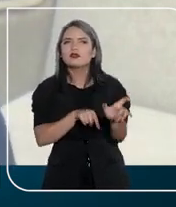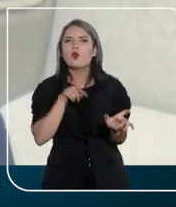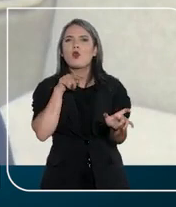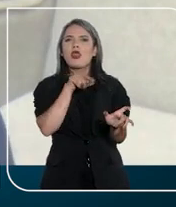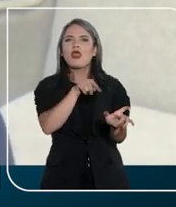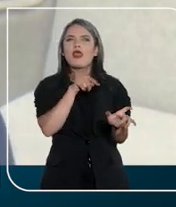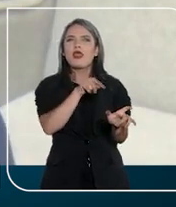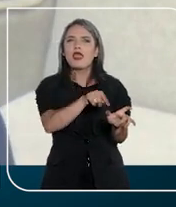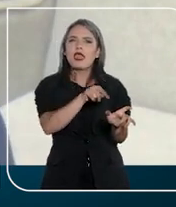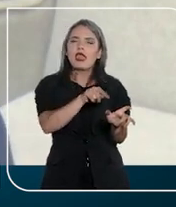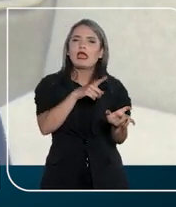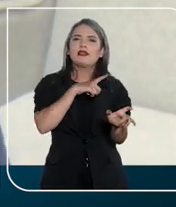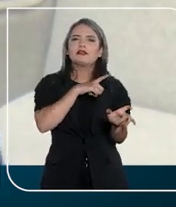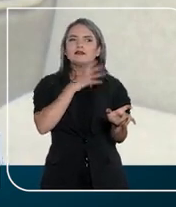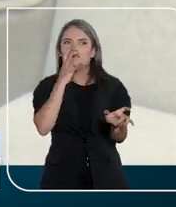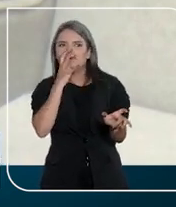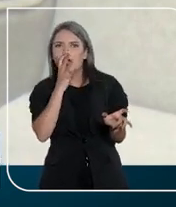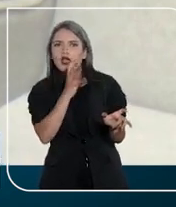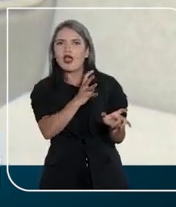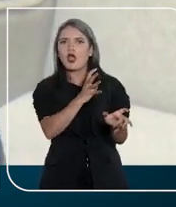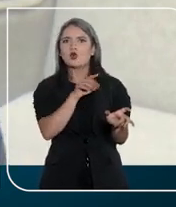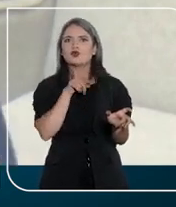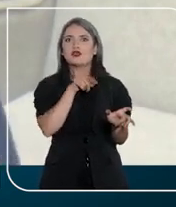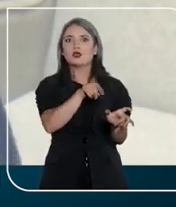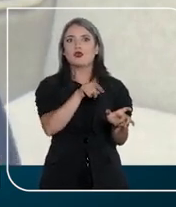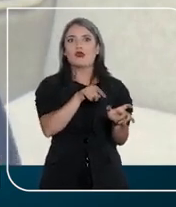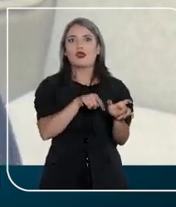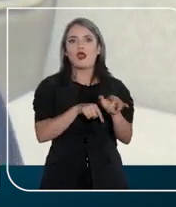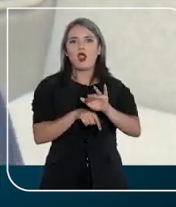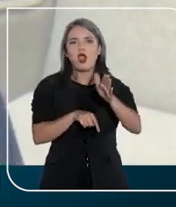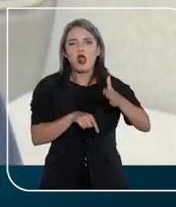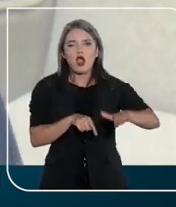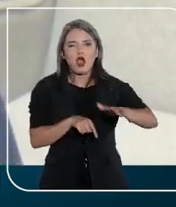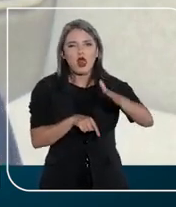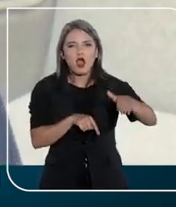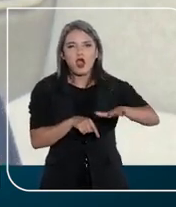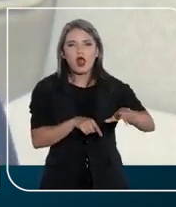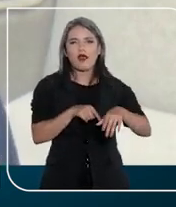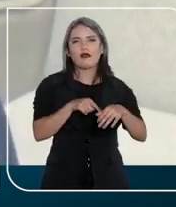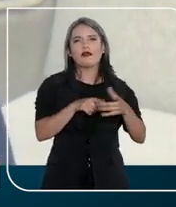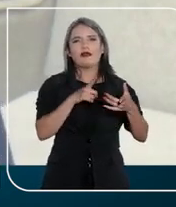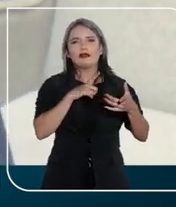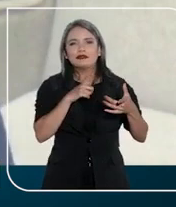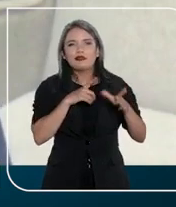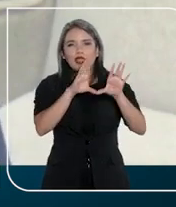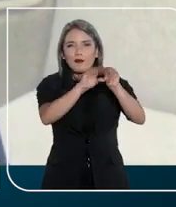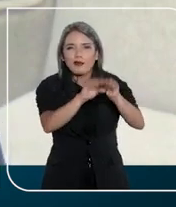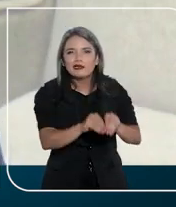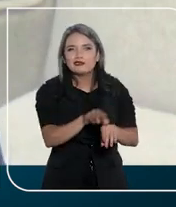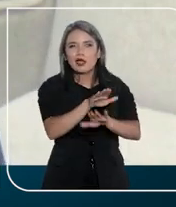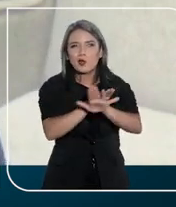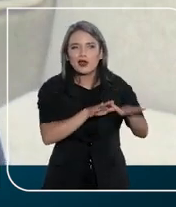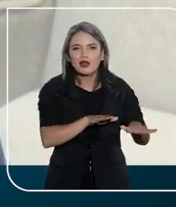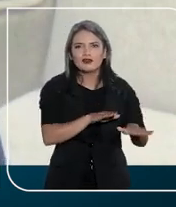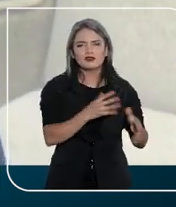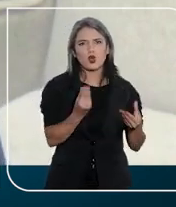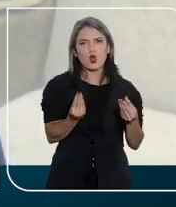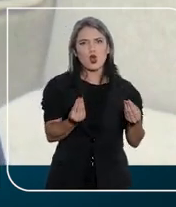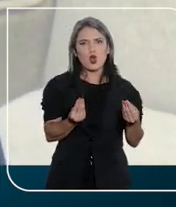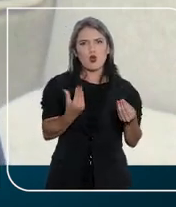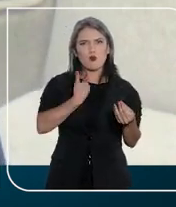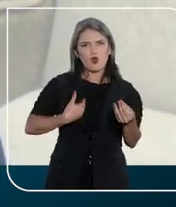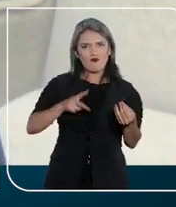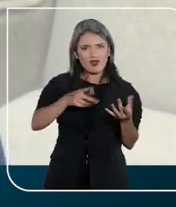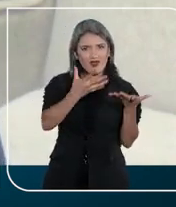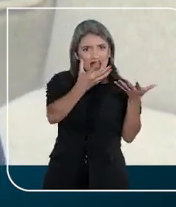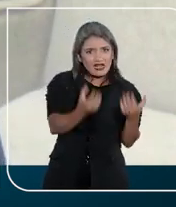uma suspeita grave de que aquela pessoa tenha envolvimento com a pedofilia. Então, não é prudente o Estado selecionar uma pessoa com esse